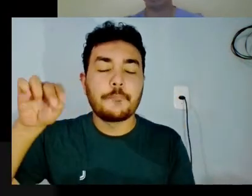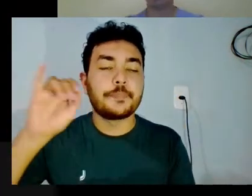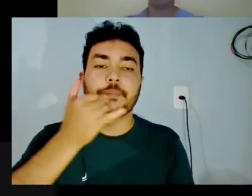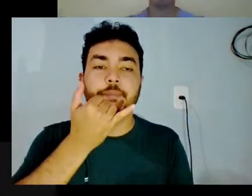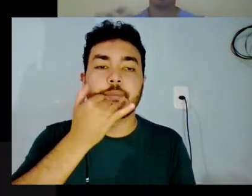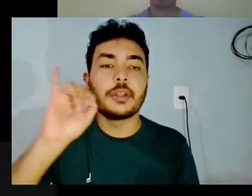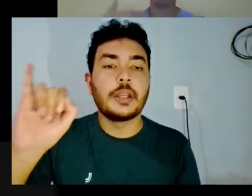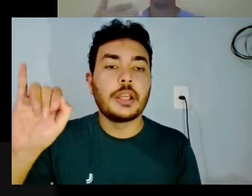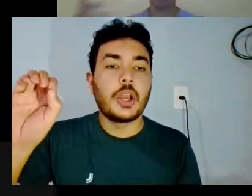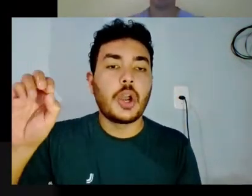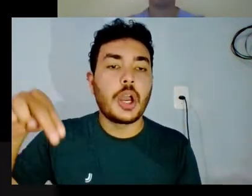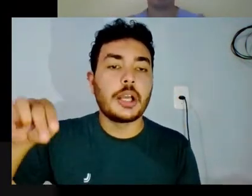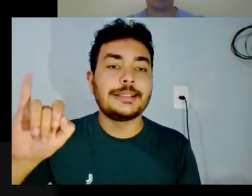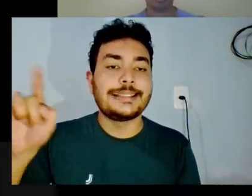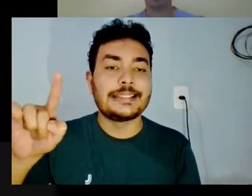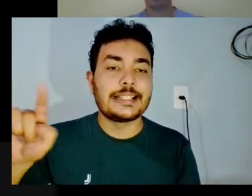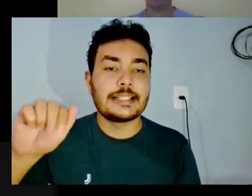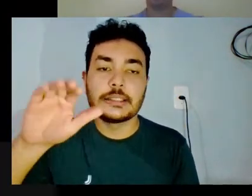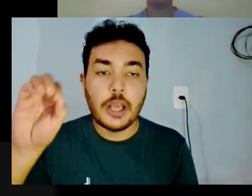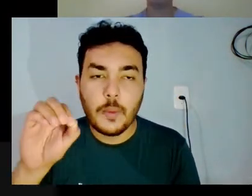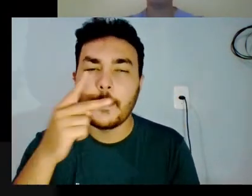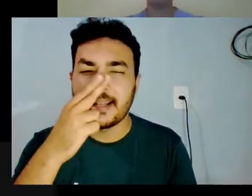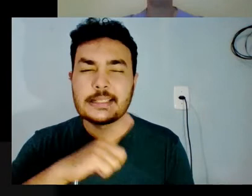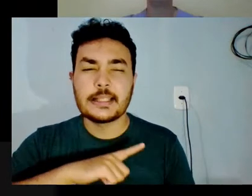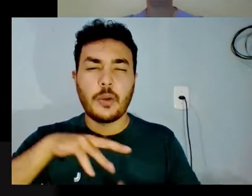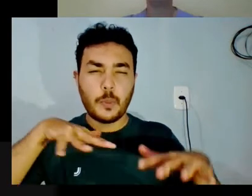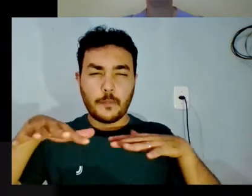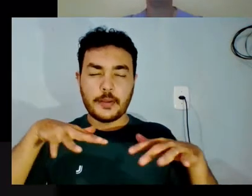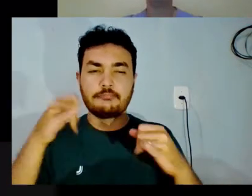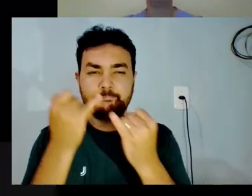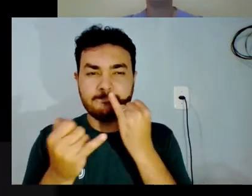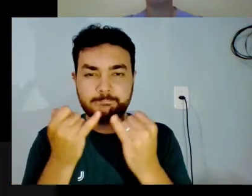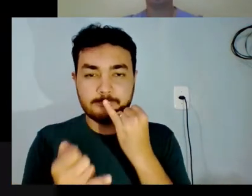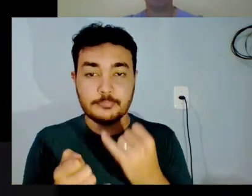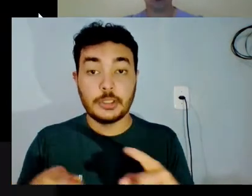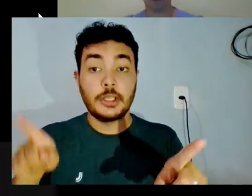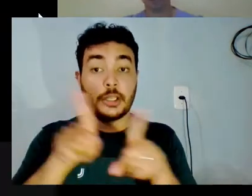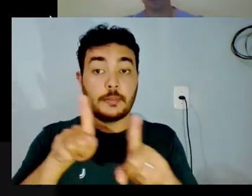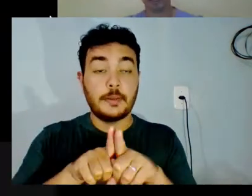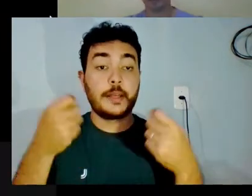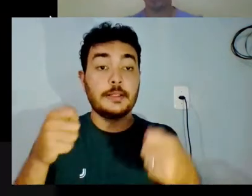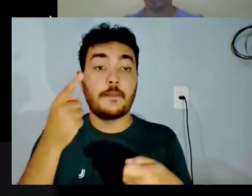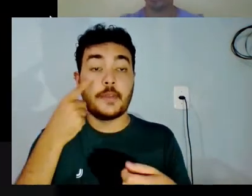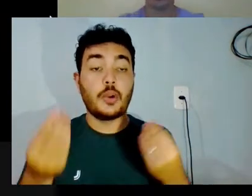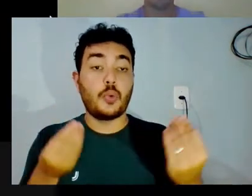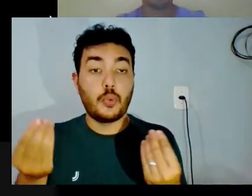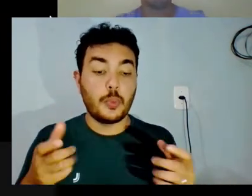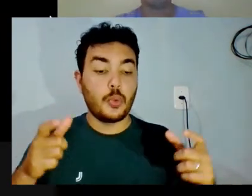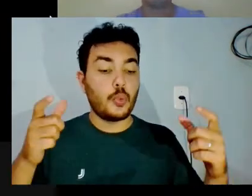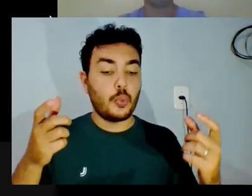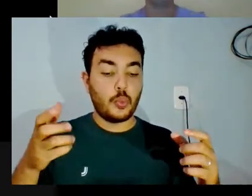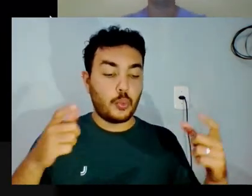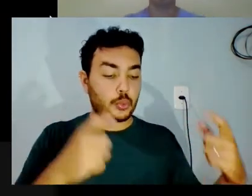numa ligação covalente, é apenas um caráter que a gente pode associar a isso, e as regiões de ocupação no espaço. E eles geraram uma